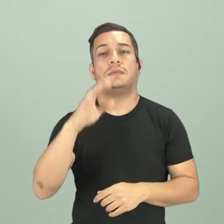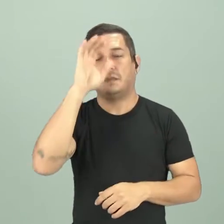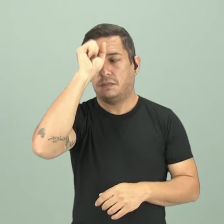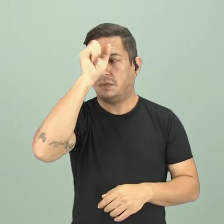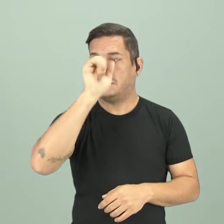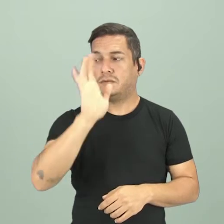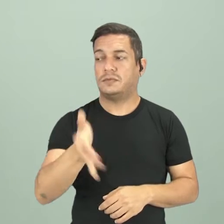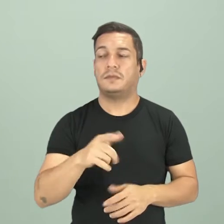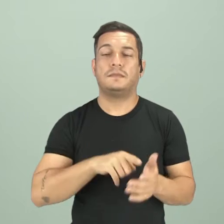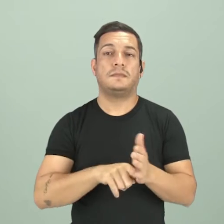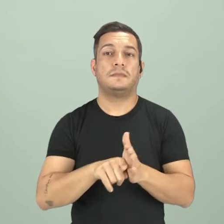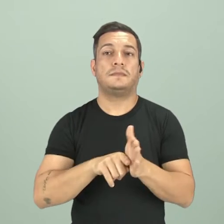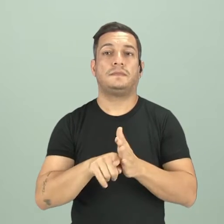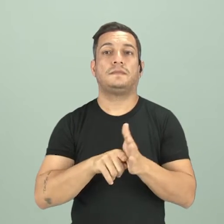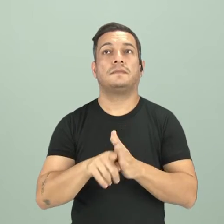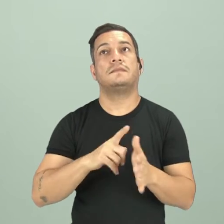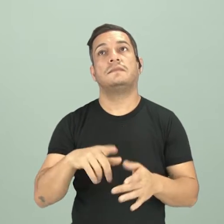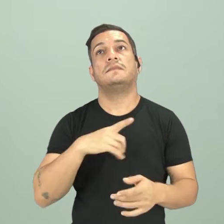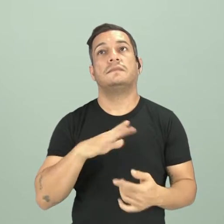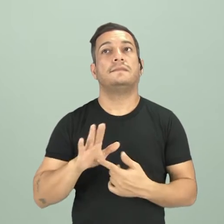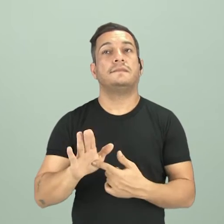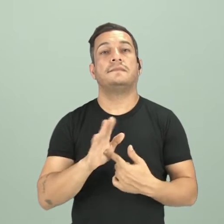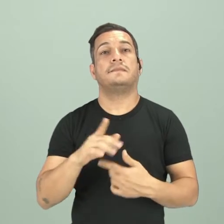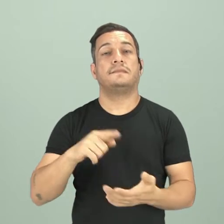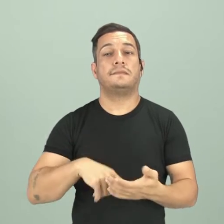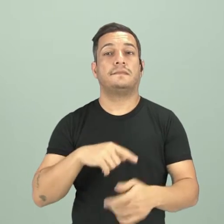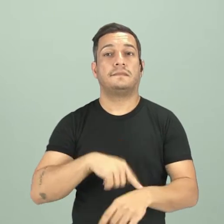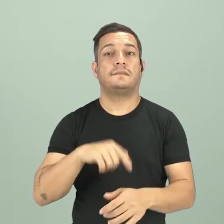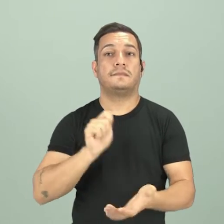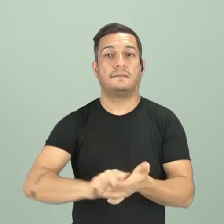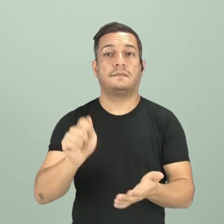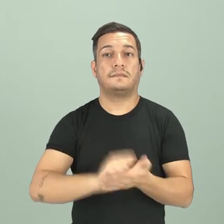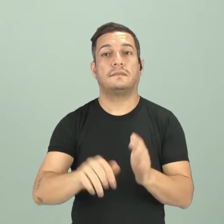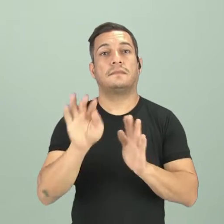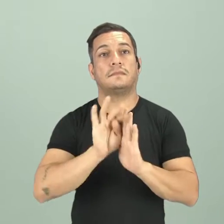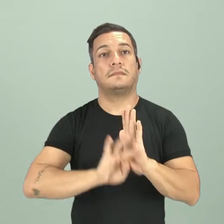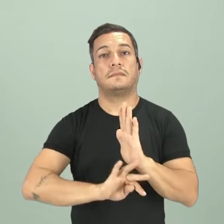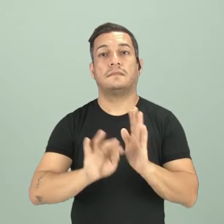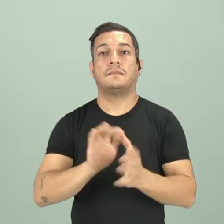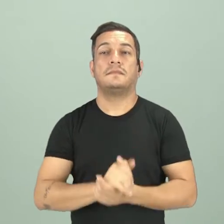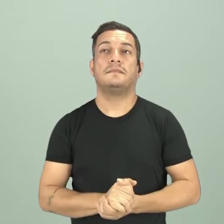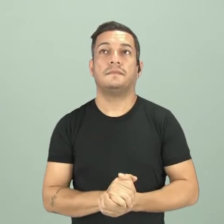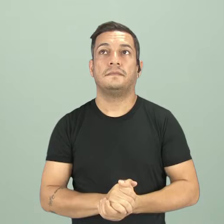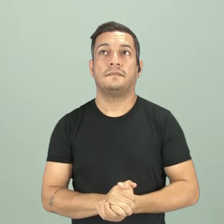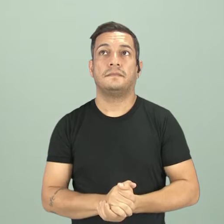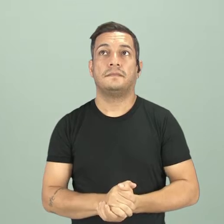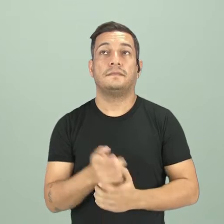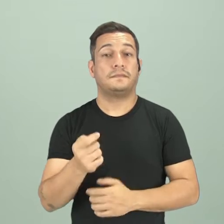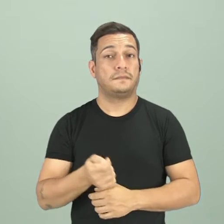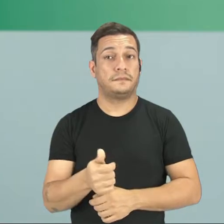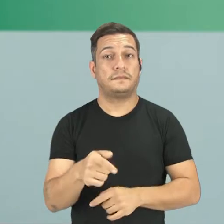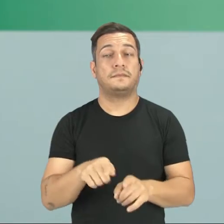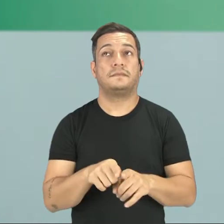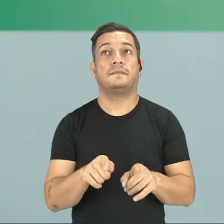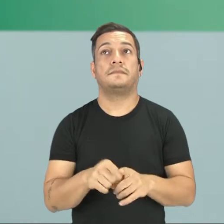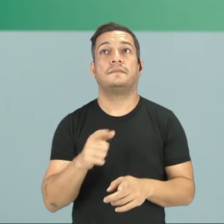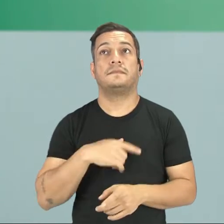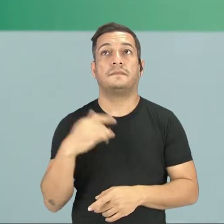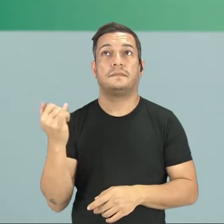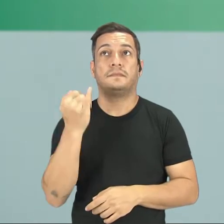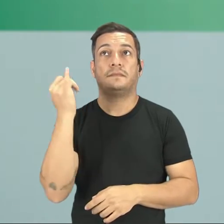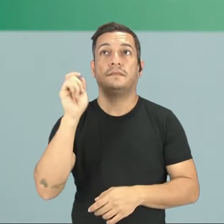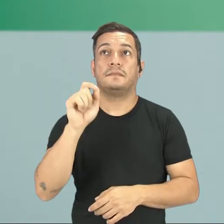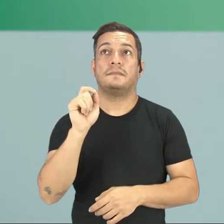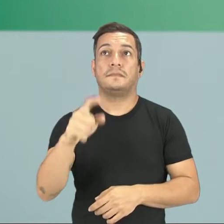aprendeu, que você já pesquisou, para você lançar a mão na hora de escrever o seu texto. Gente, uma dica que eu trago aqui para vocês bem